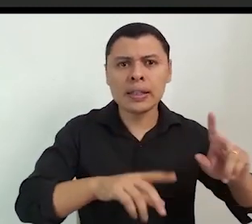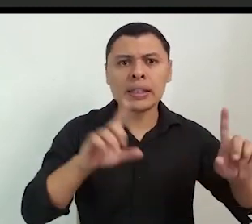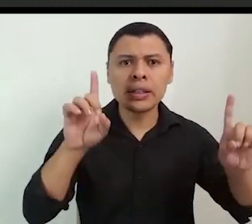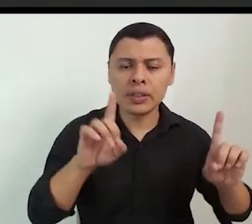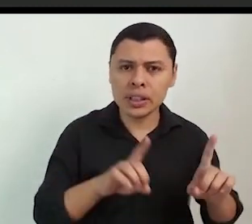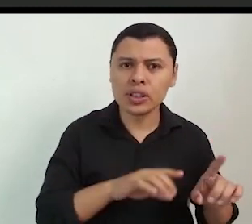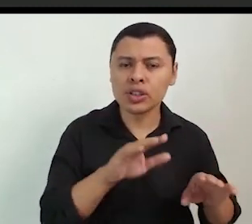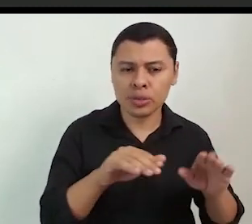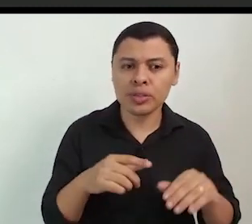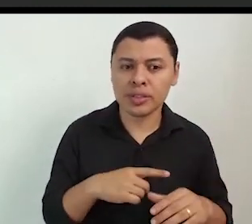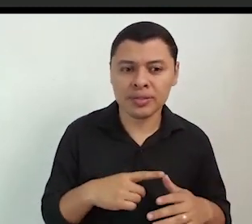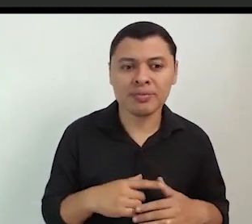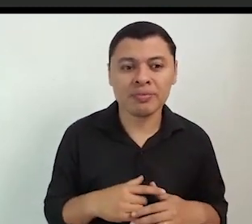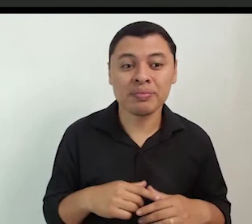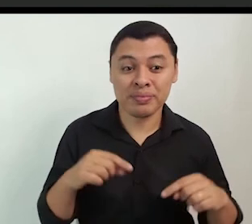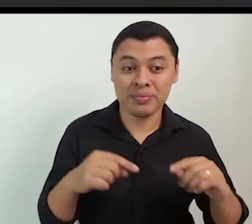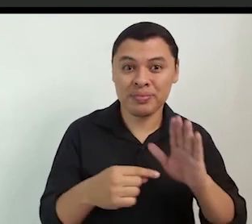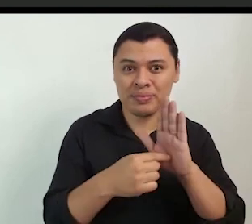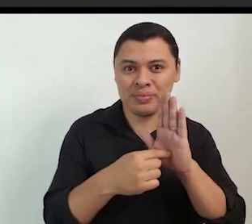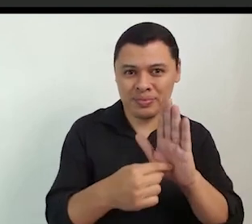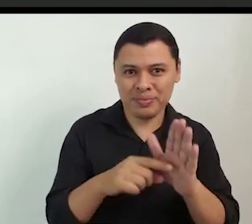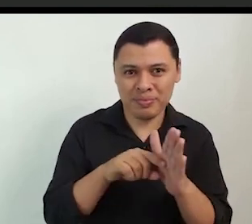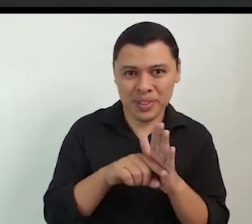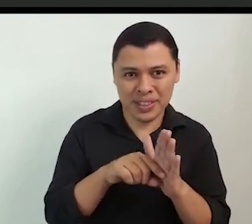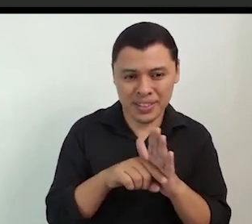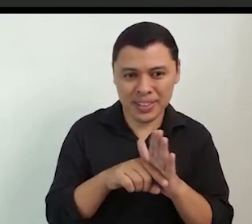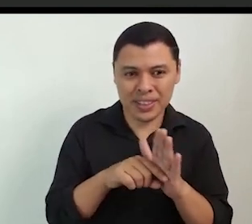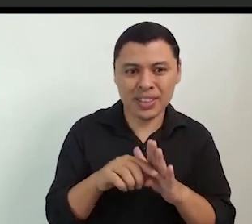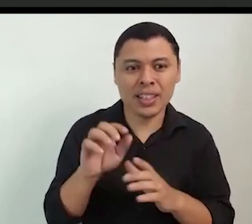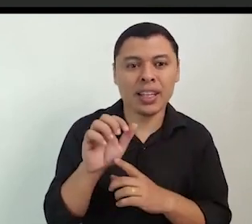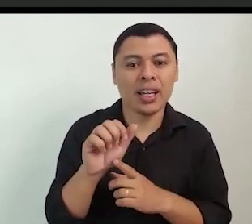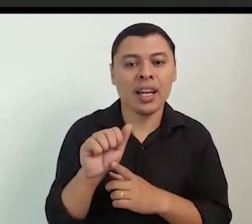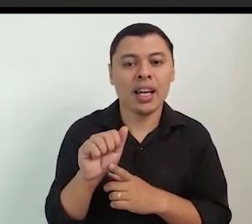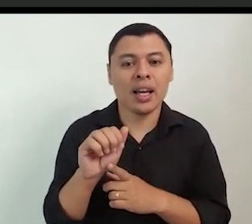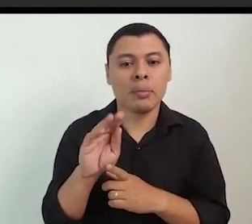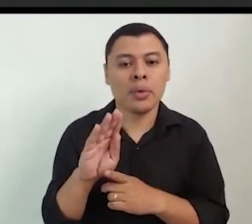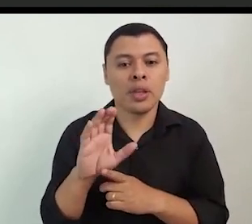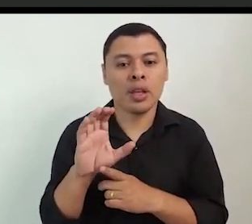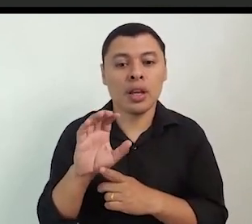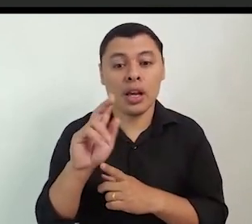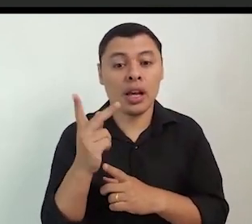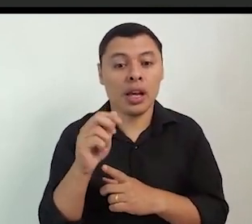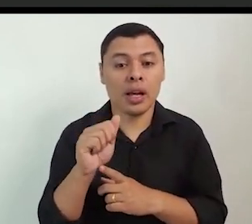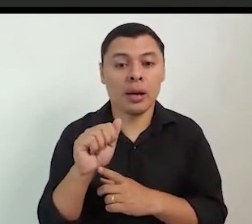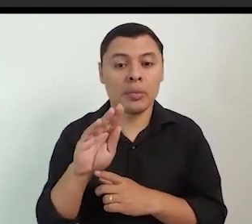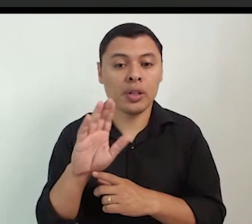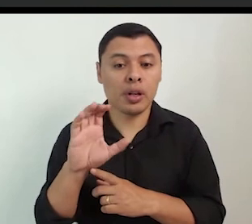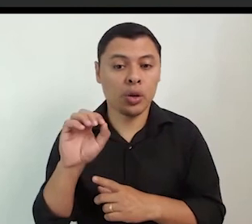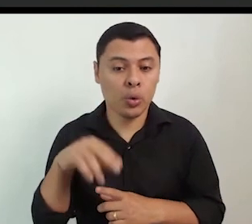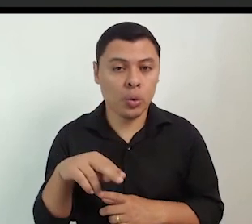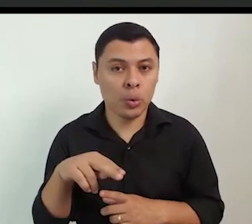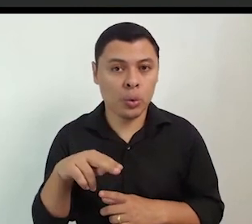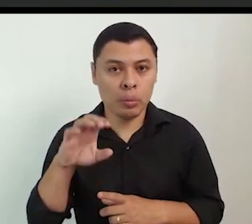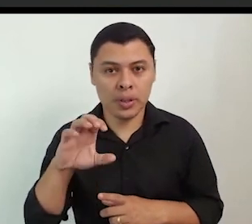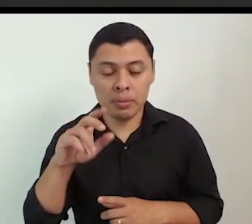E aqui, trazendo uma pesquisa que foi feita pela Abcom PCD, o Danilo Marcum me compartilhou